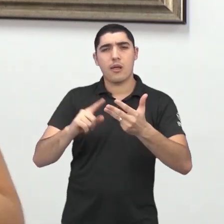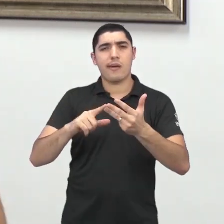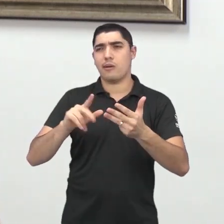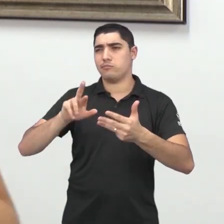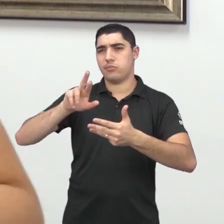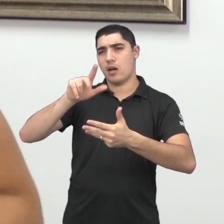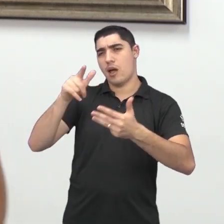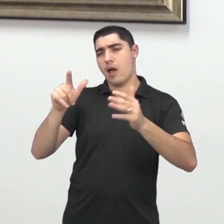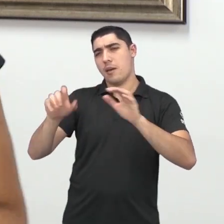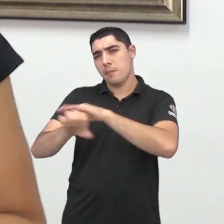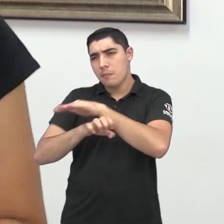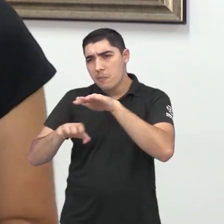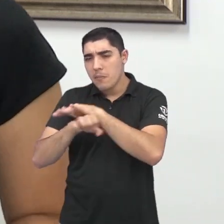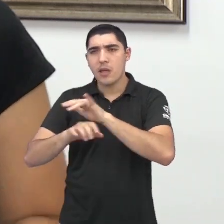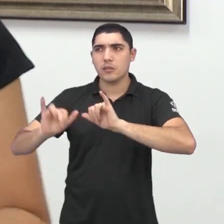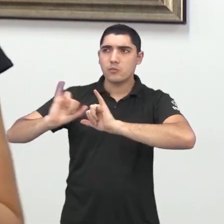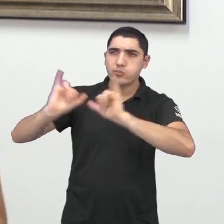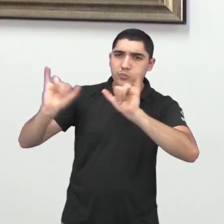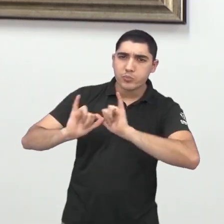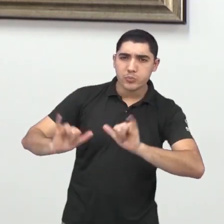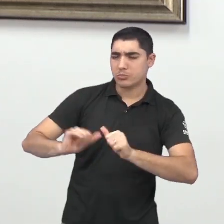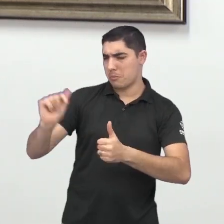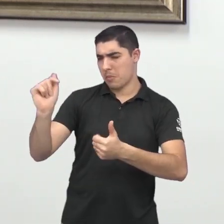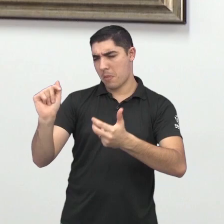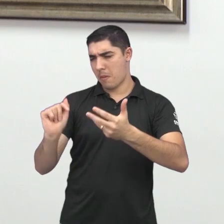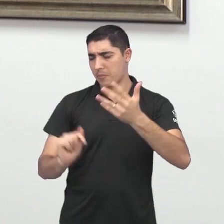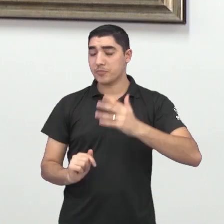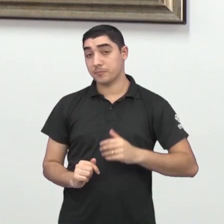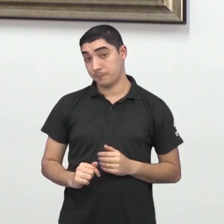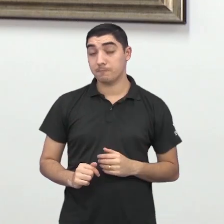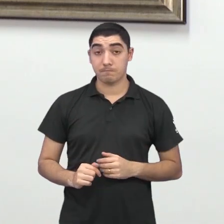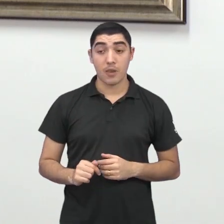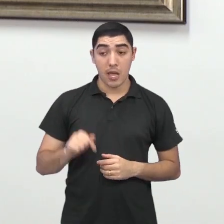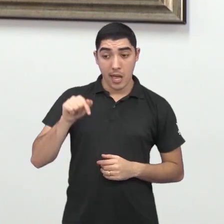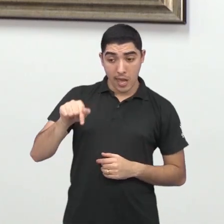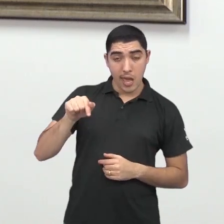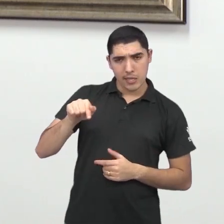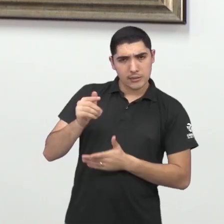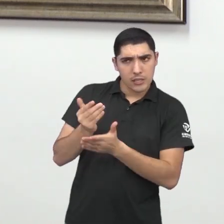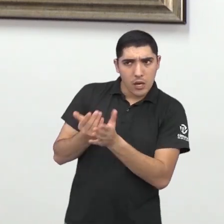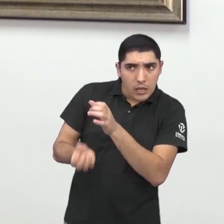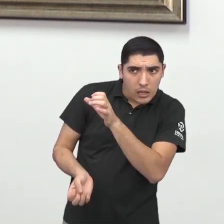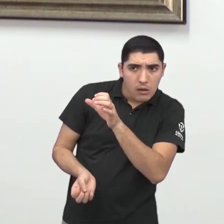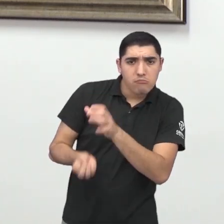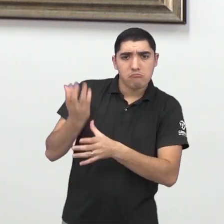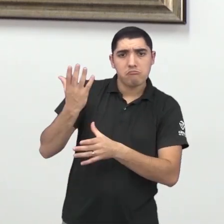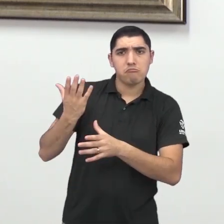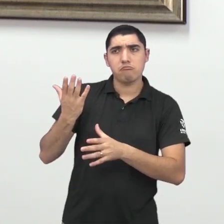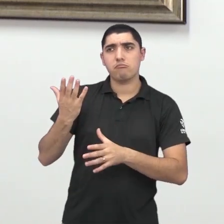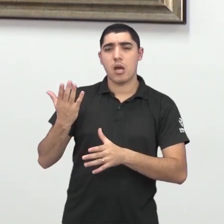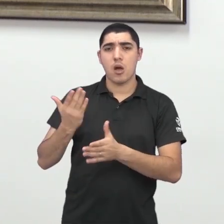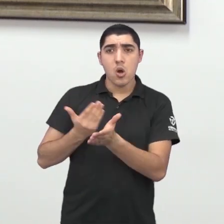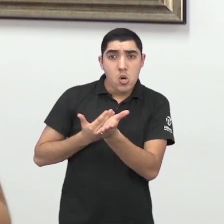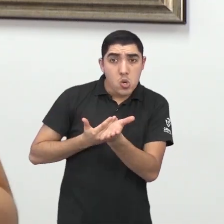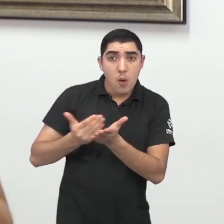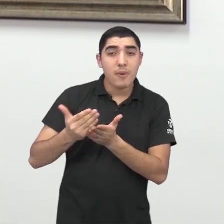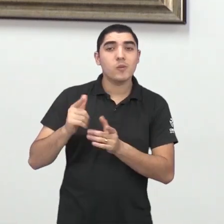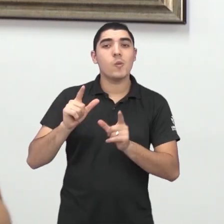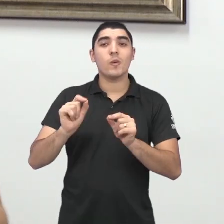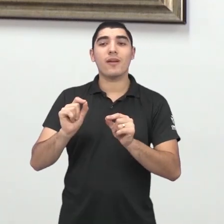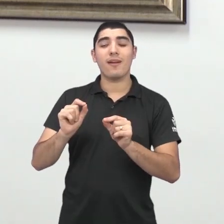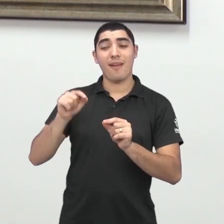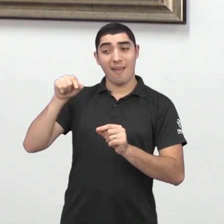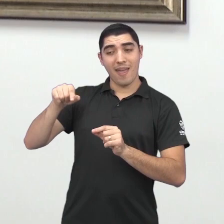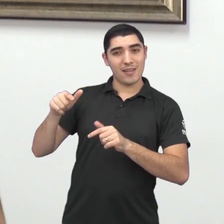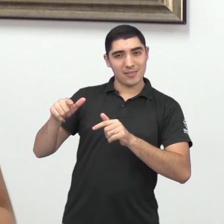publicidade e por aí vai, viu? Essa área, gente, ela surgiu nada mais, nada menos que